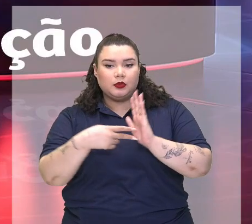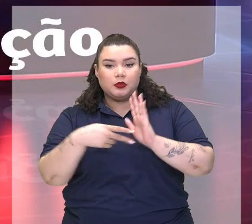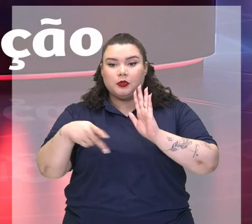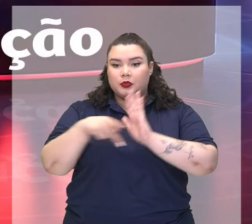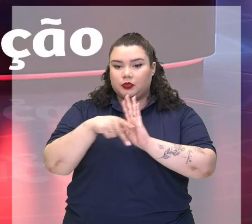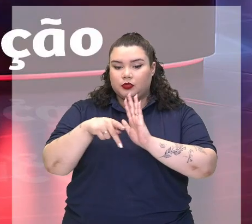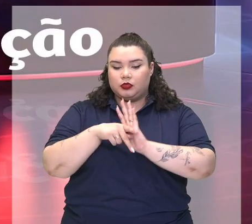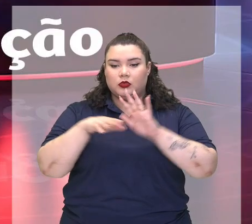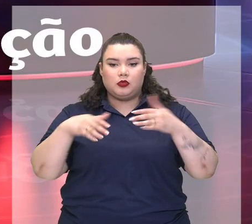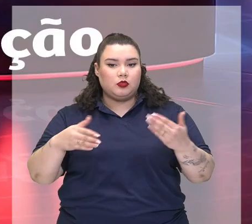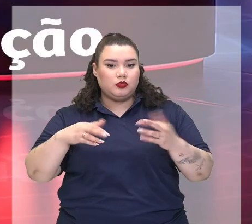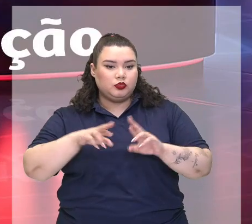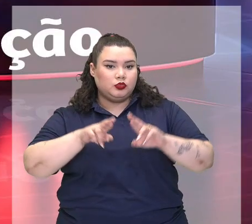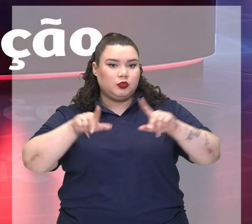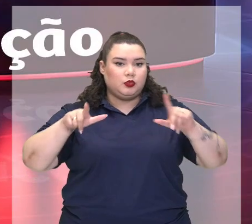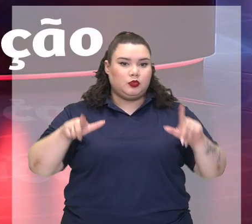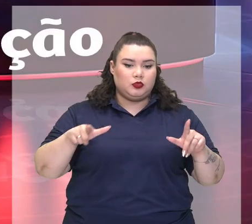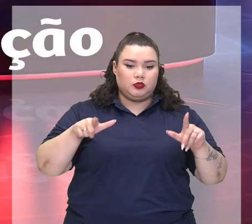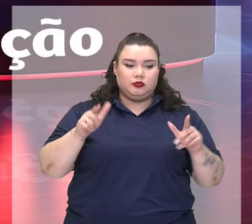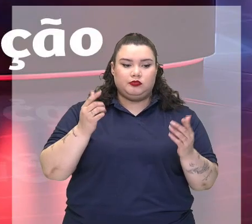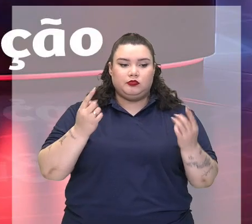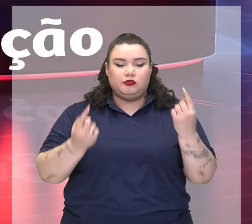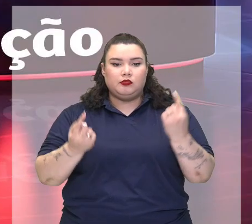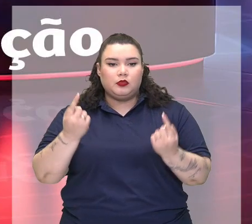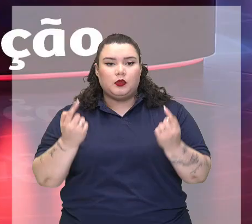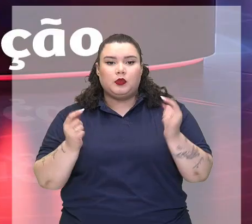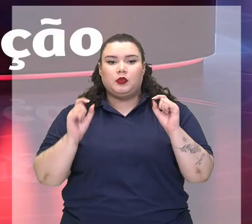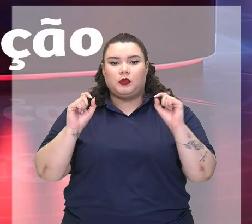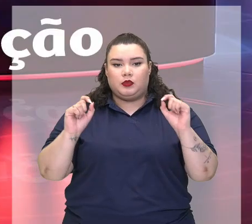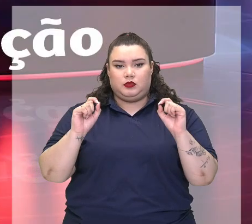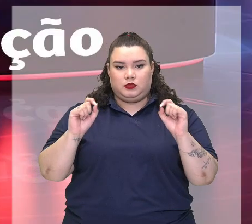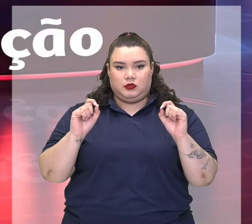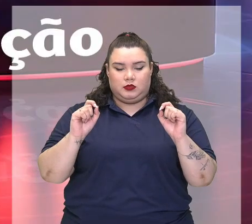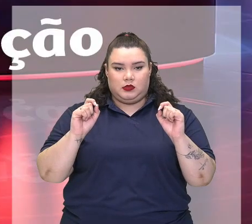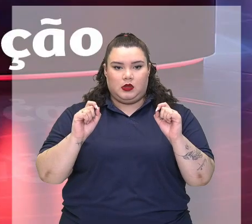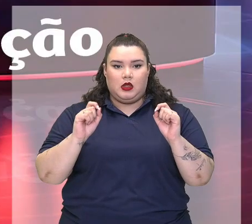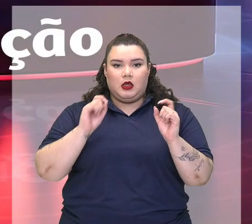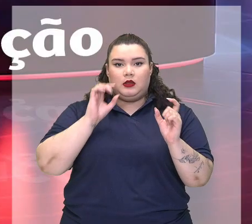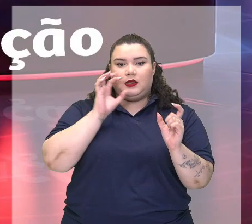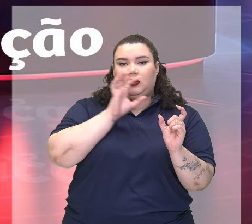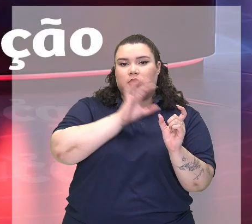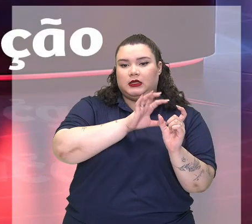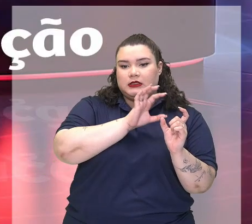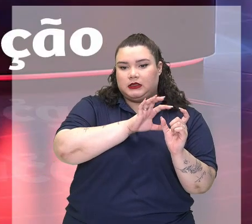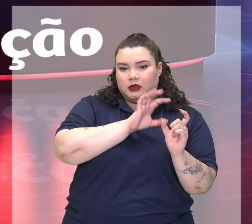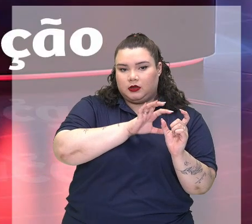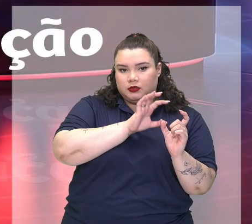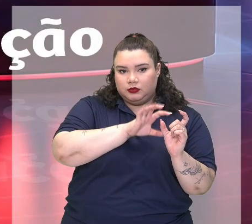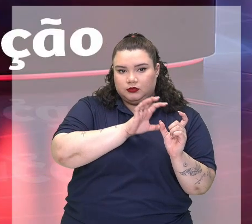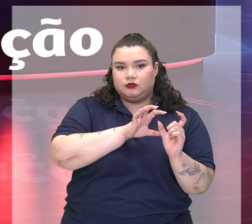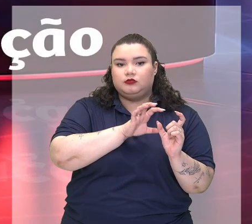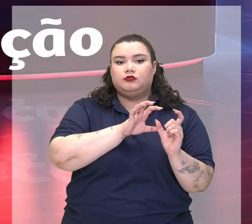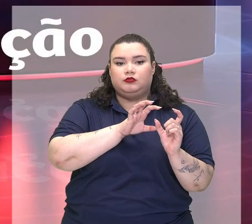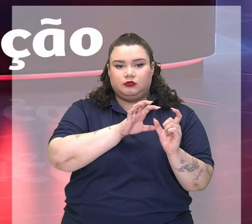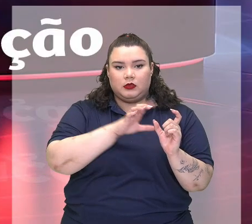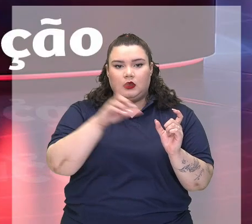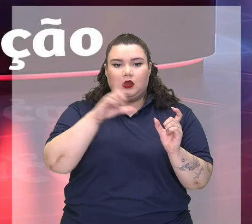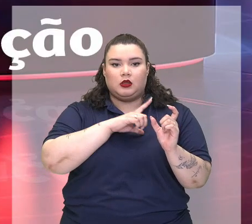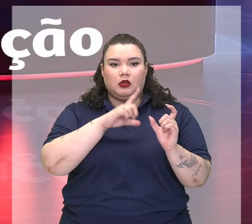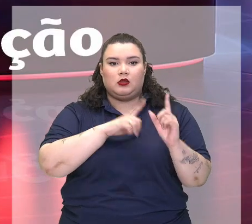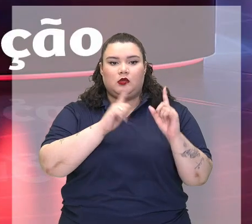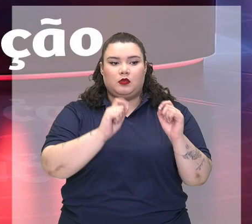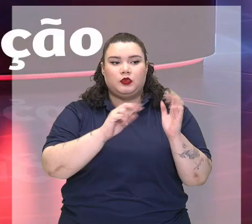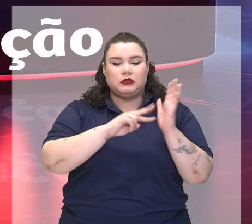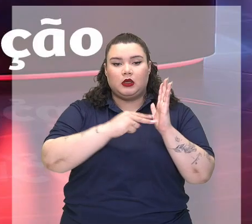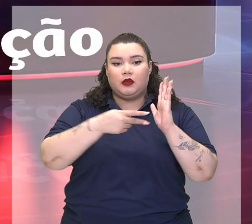que diferencia uma da outra é que a denotação, ela vai trabalhar com efeito